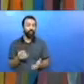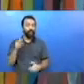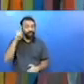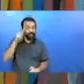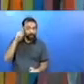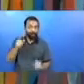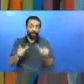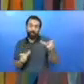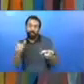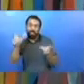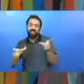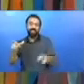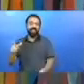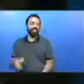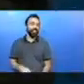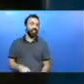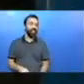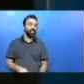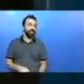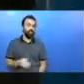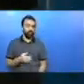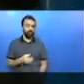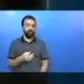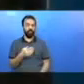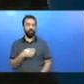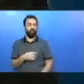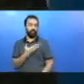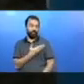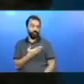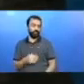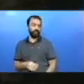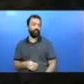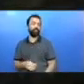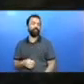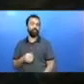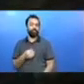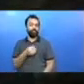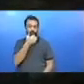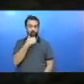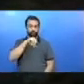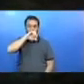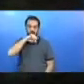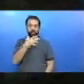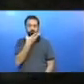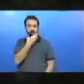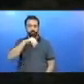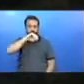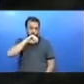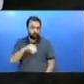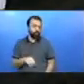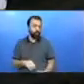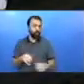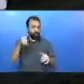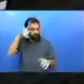personagens da lenda do boi bumbá? Olhem só, havia a mãe Catirina, havia o pai Francisco, o boi bumbá, o patrão,